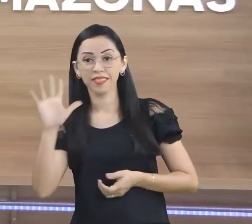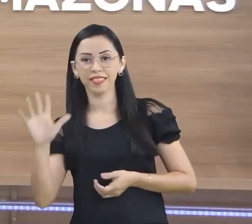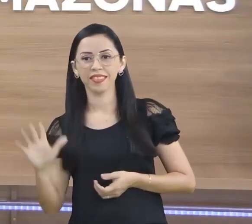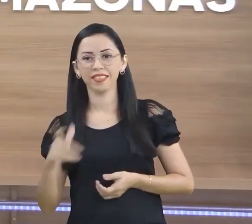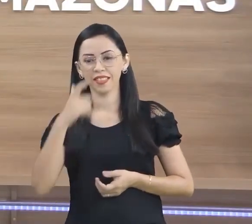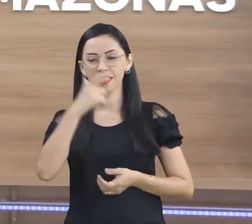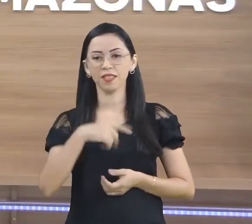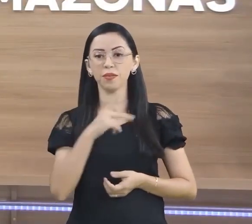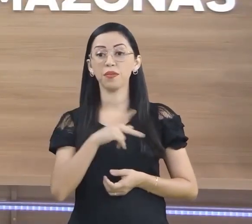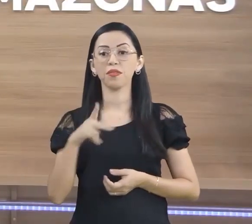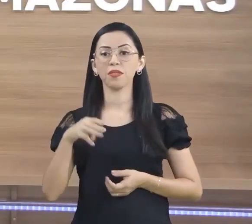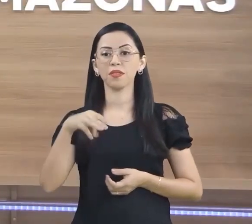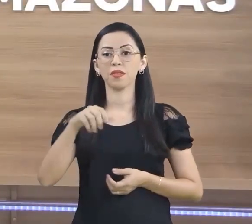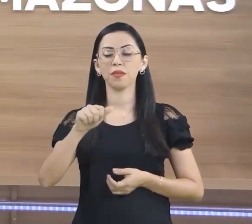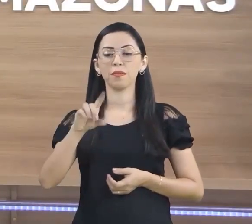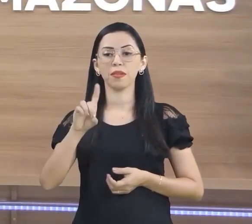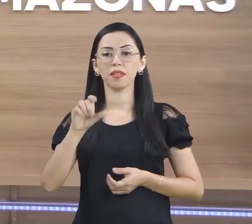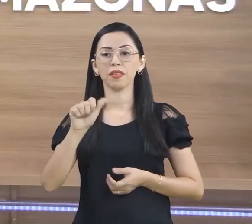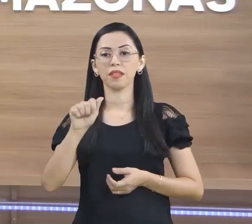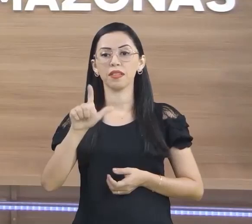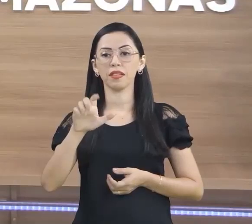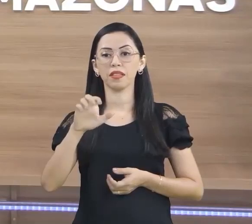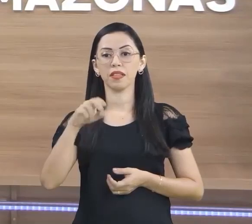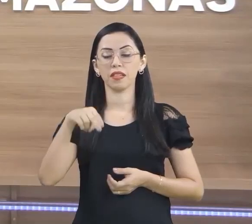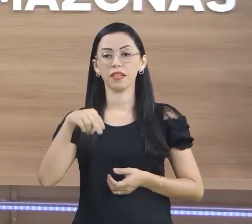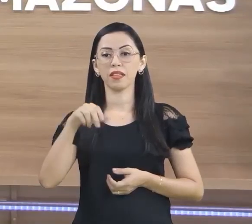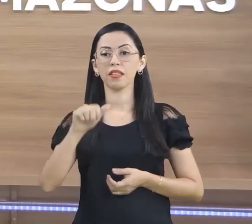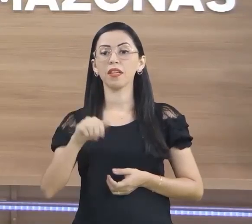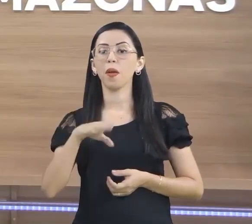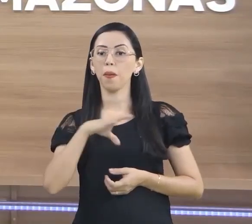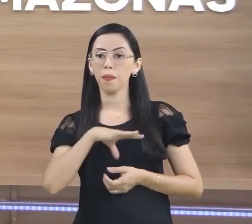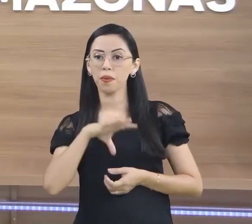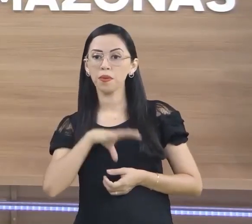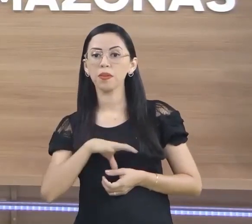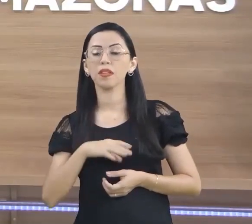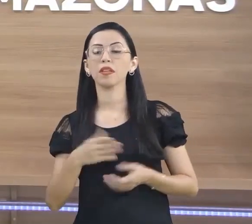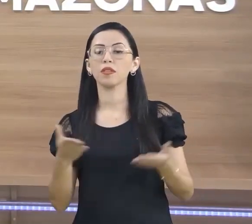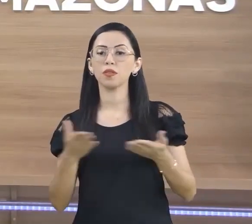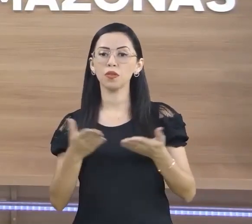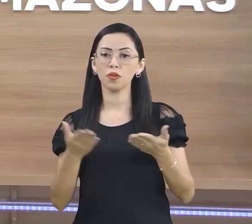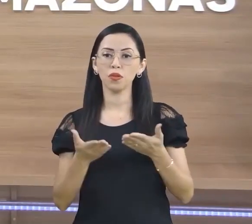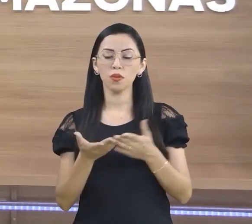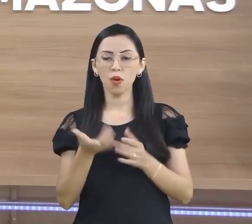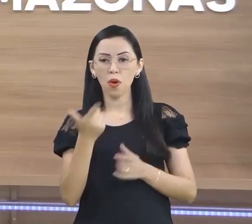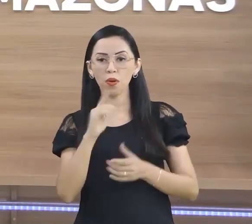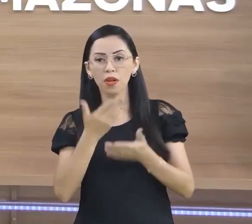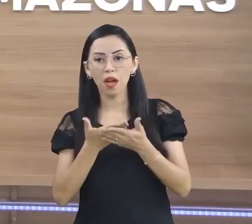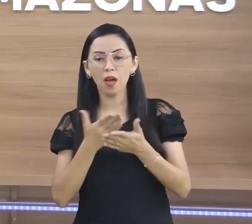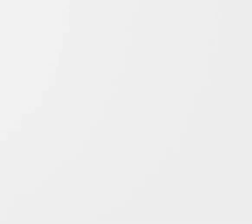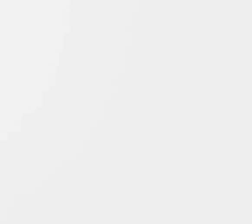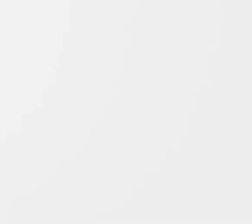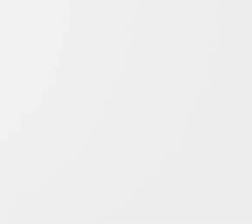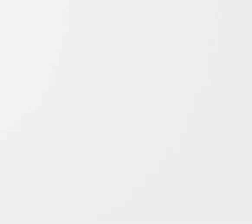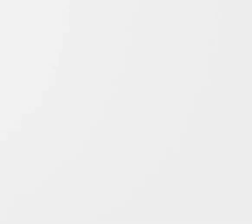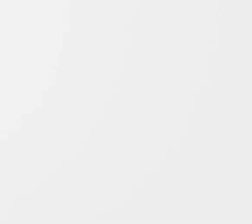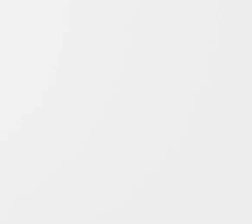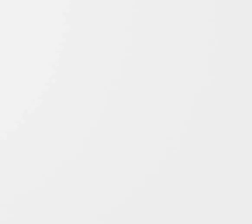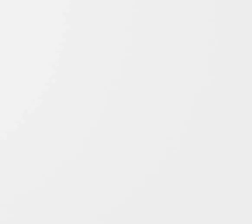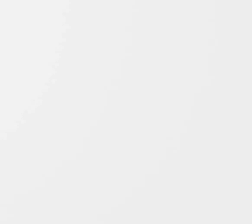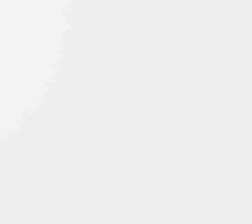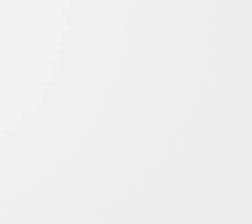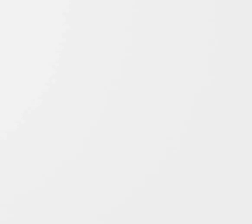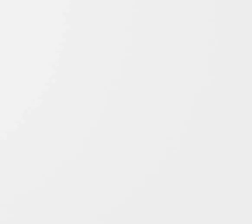sou professora Madalena, professora de língua portuguesa, e nós vamos para mais uma aula do projeto Aula em Casa. Vamos lá?